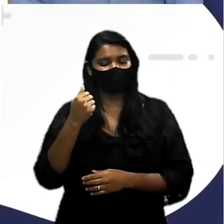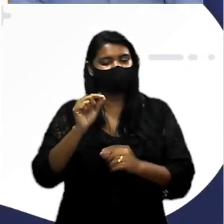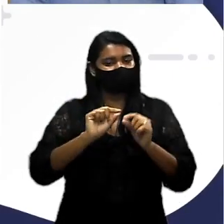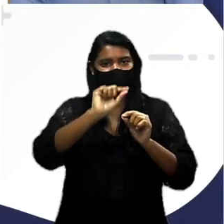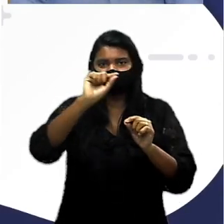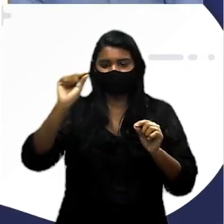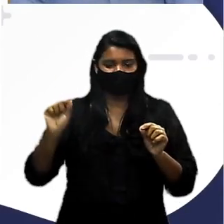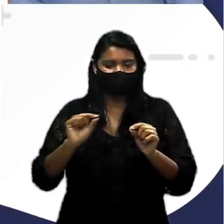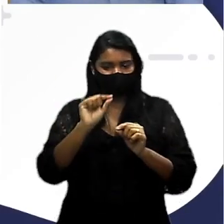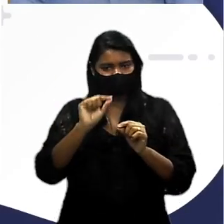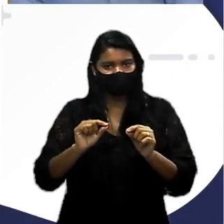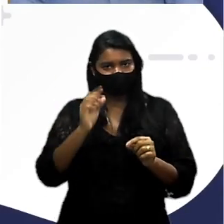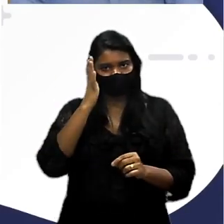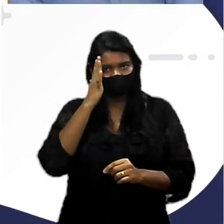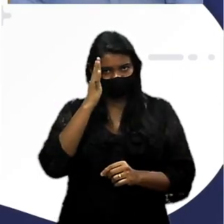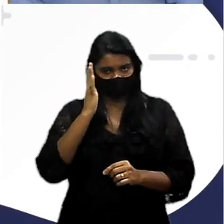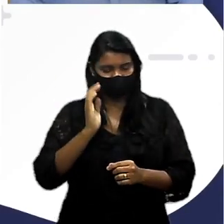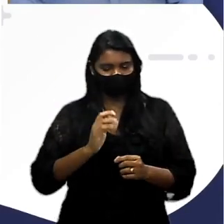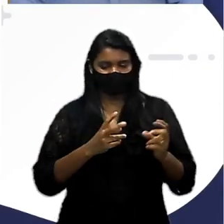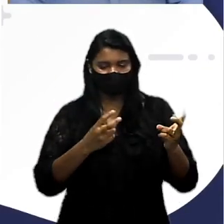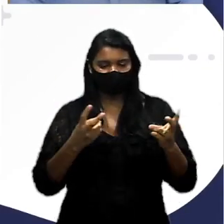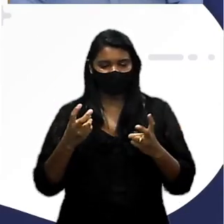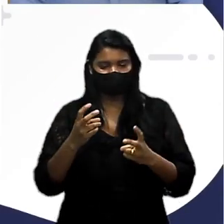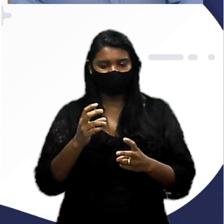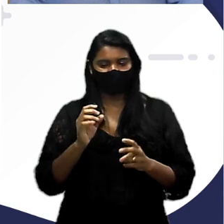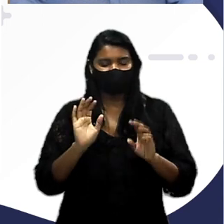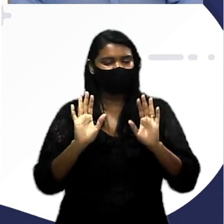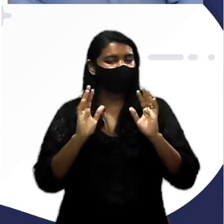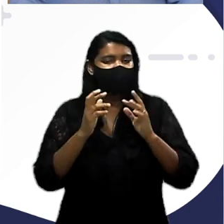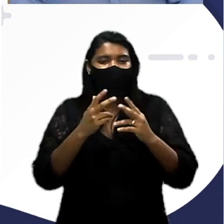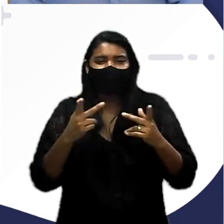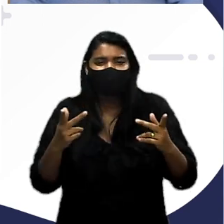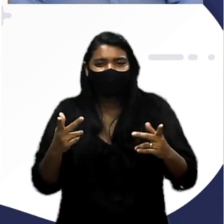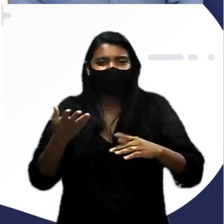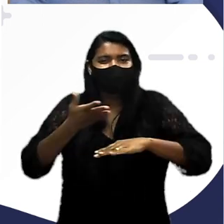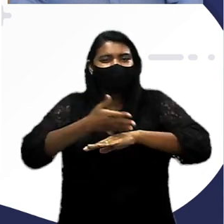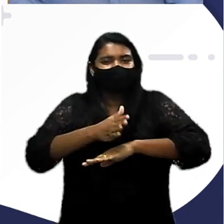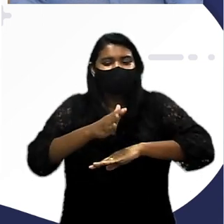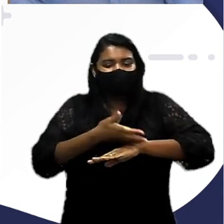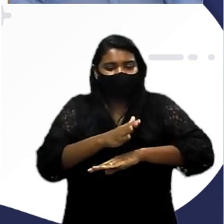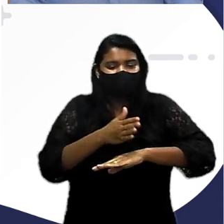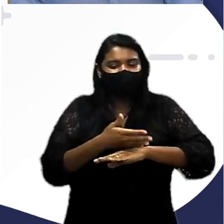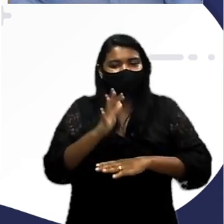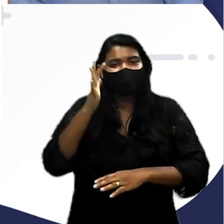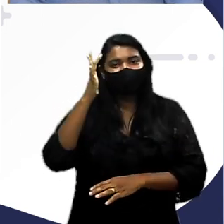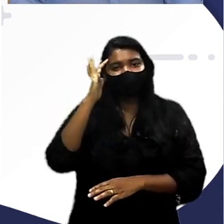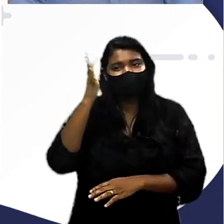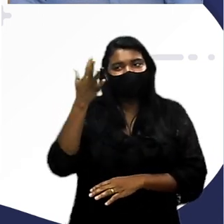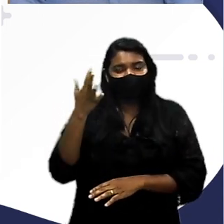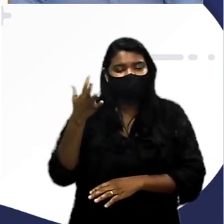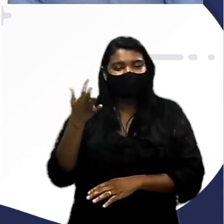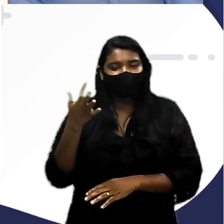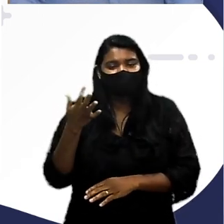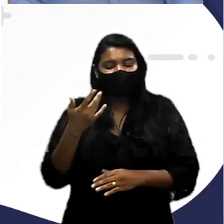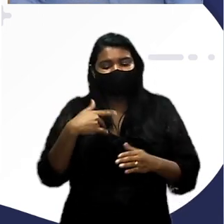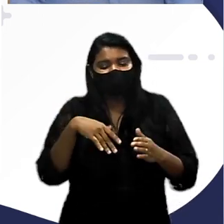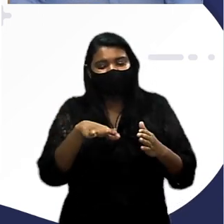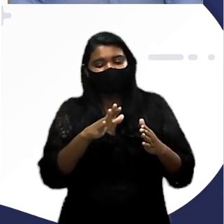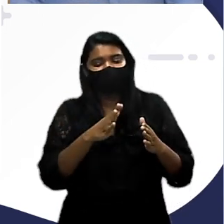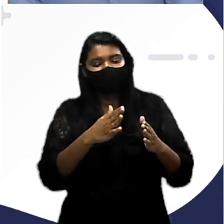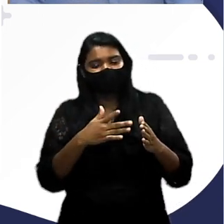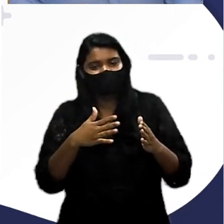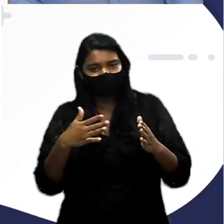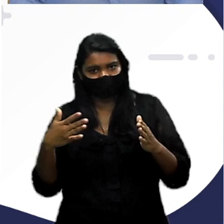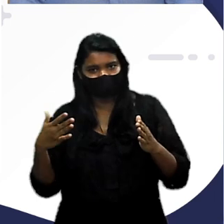todos os pontos. Percebe? São pequenos exercícios que a gente vai desenvolvendo